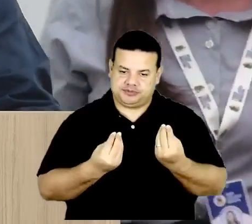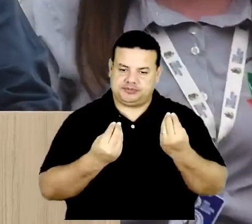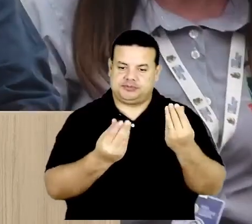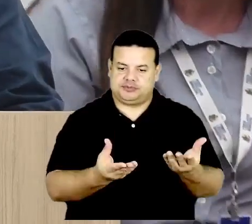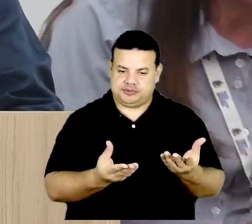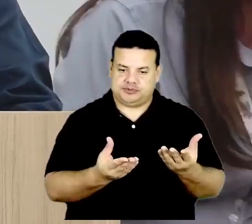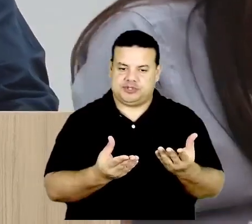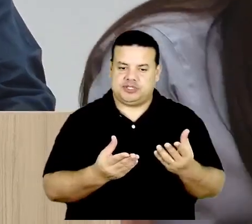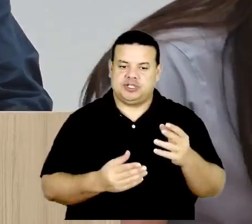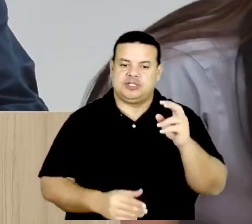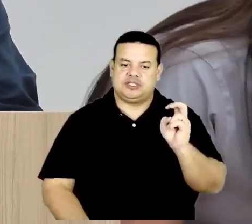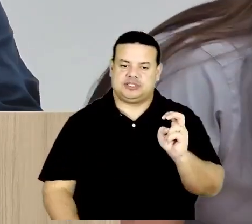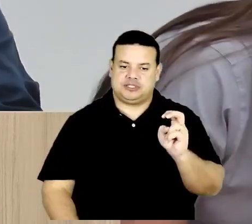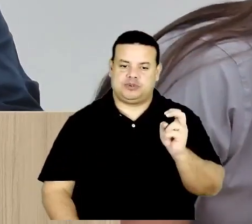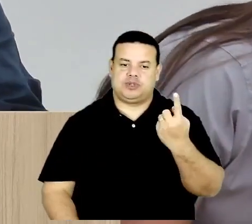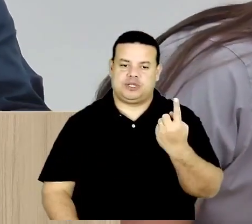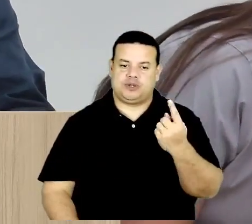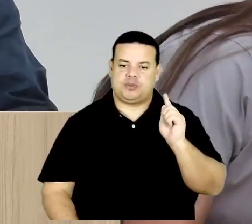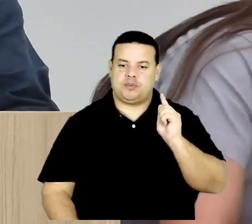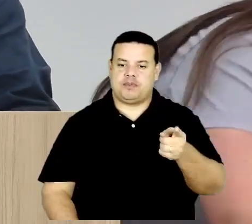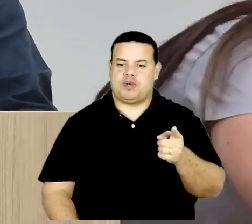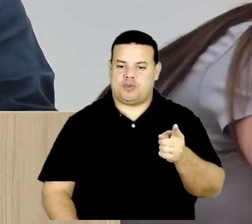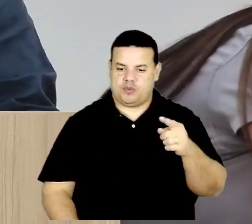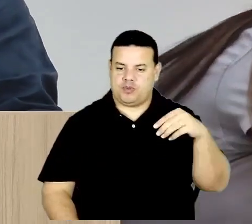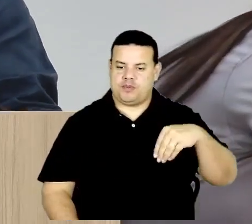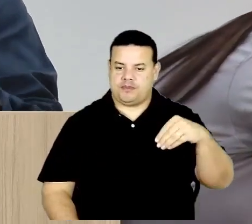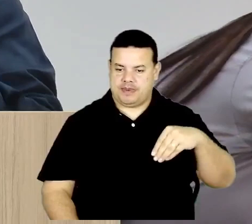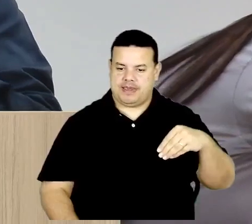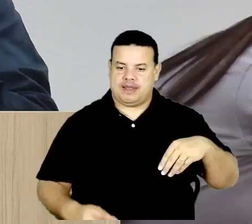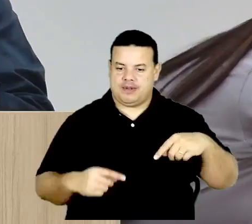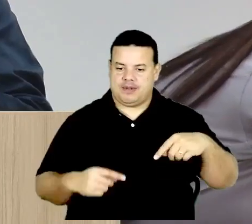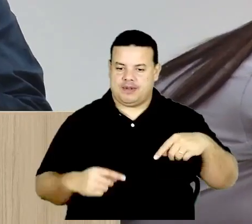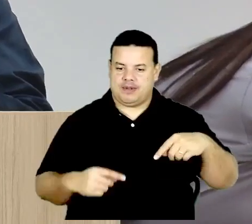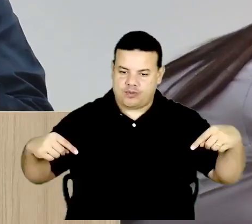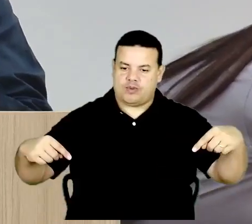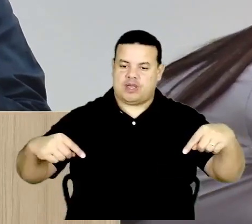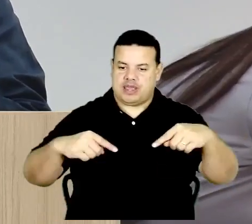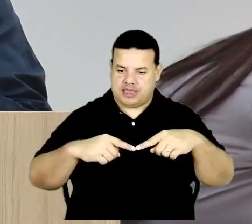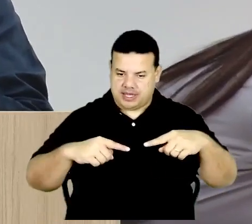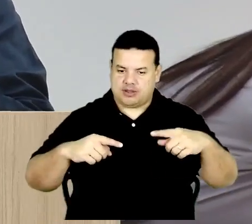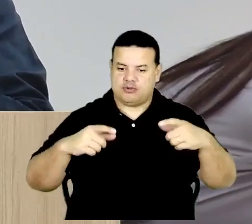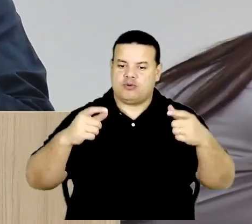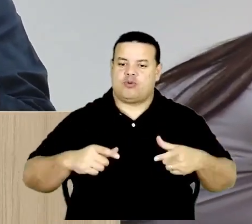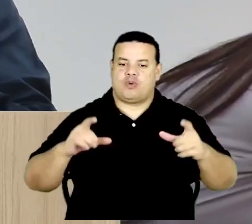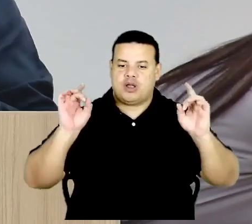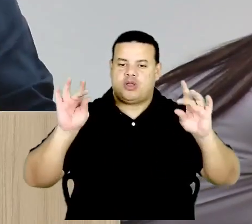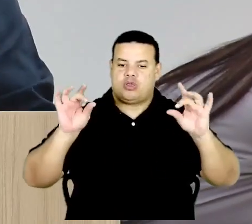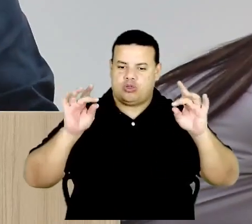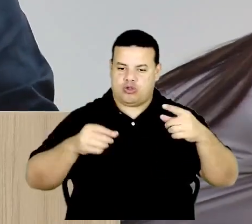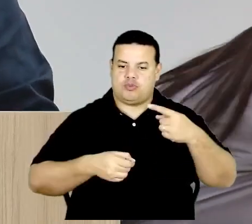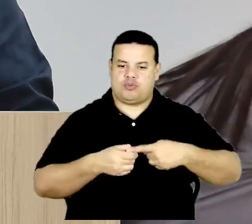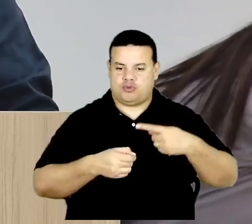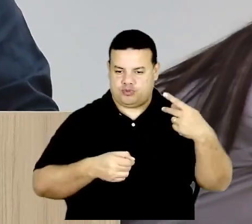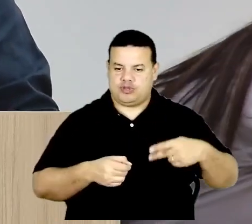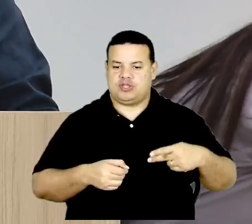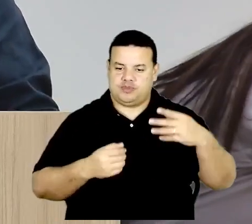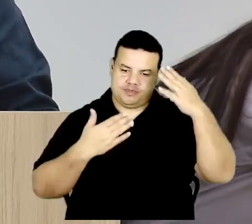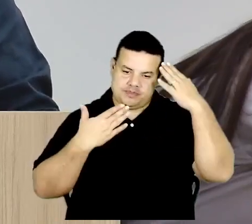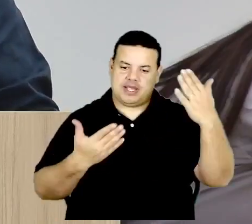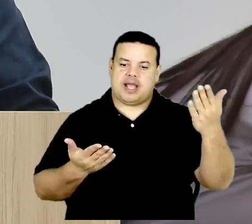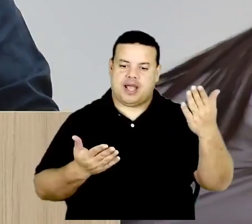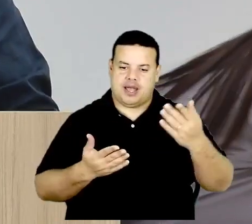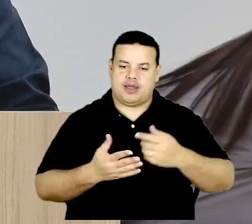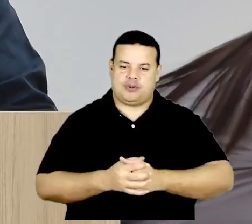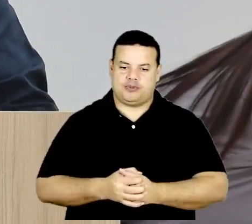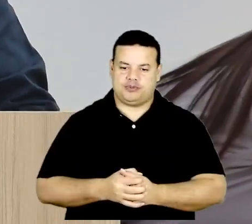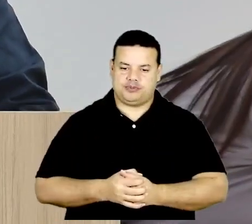51.000 M qu em uma das áreas mais nobres do nosso município Obrigado